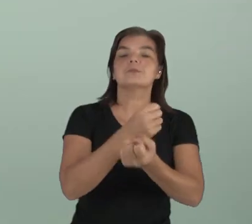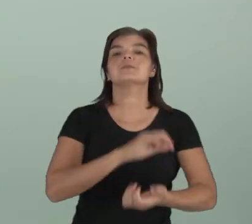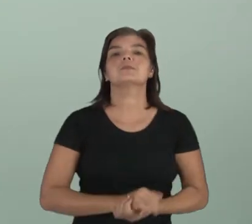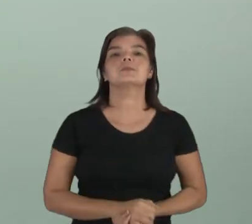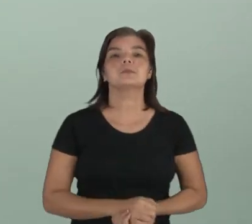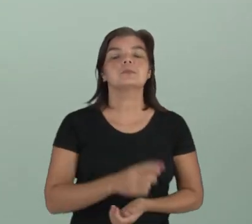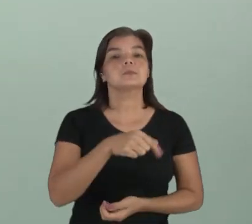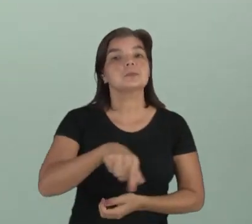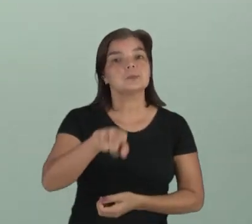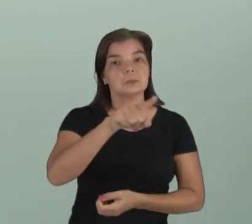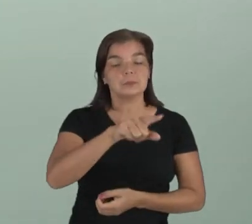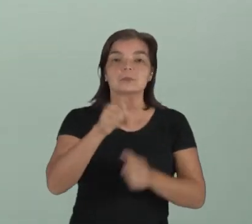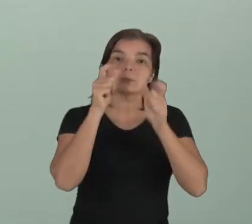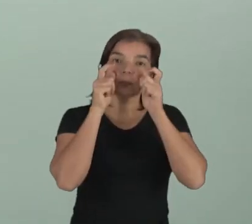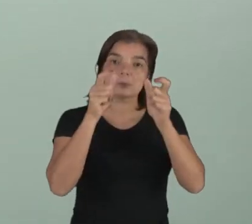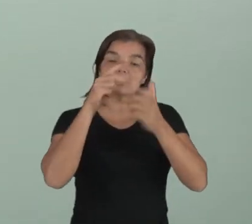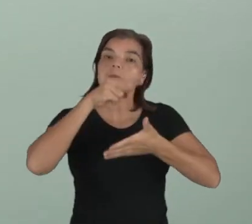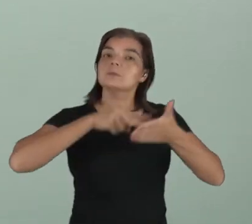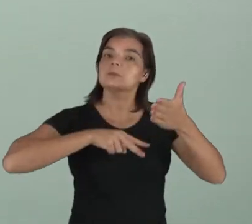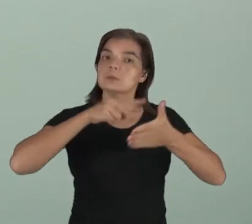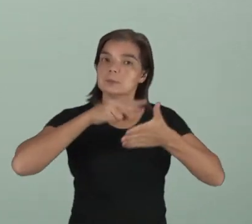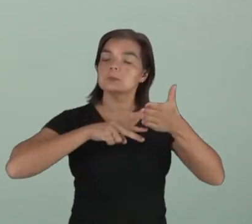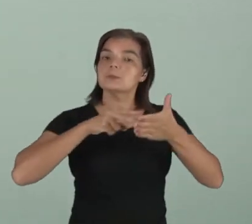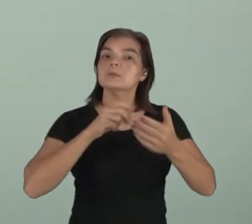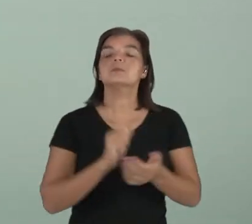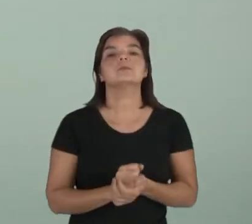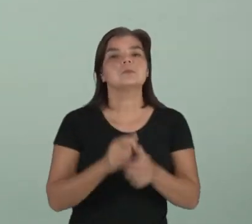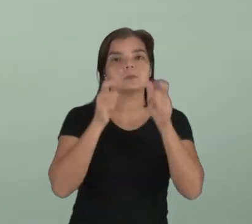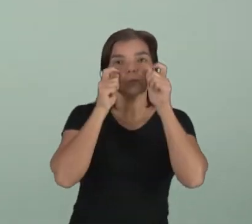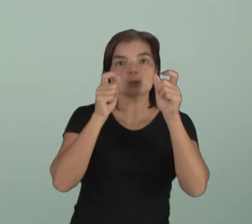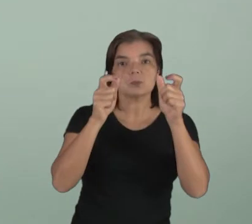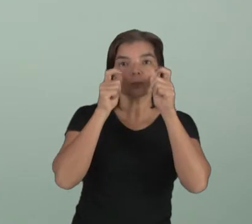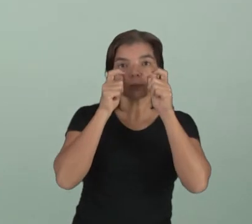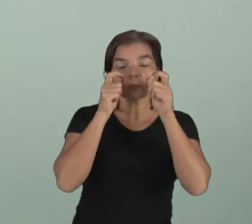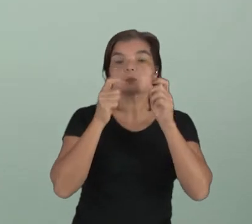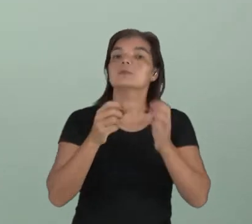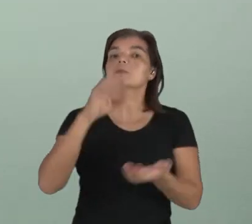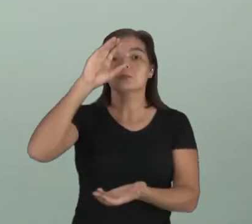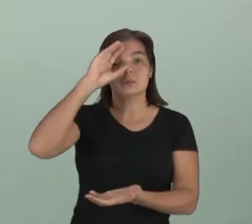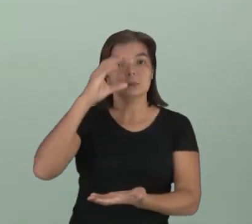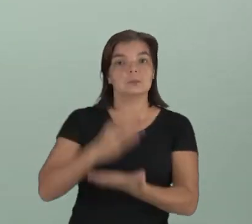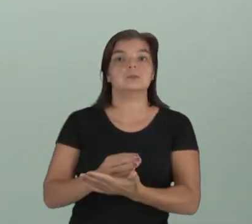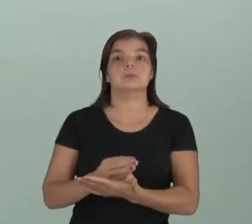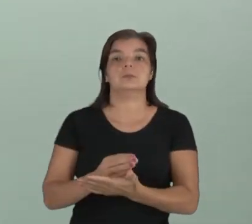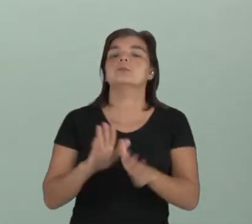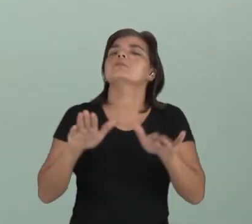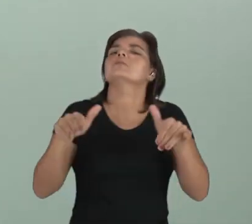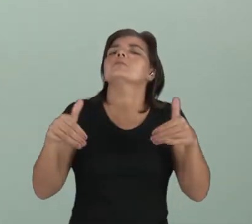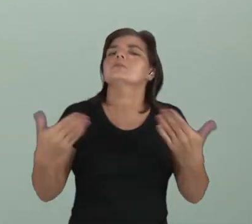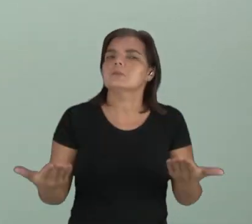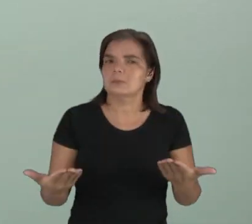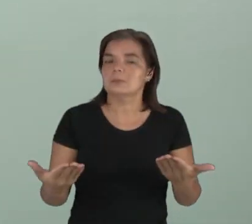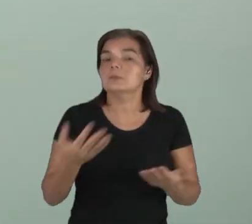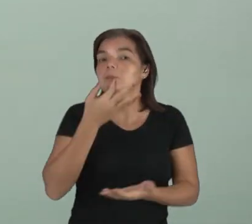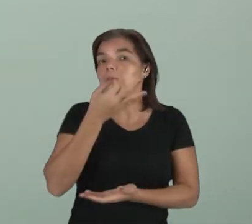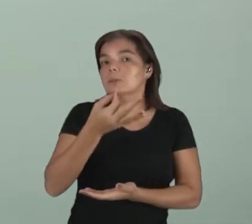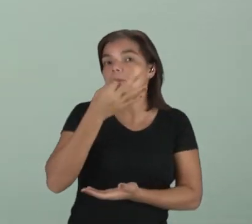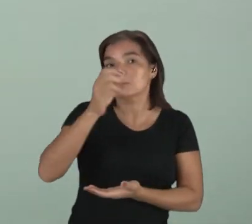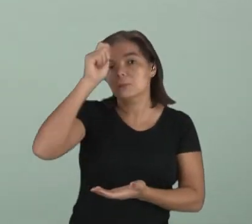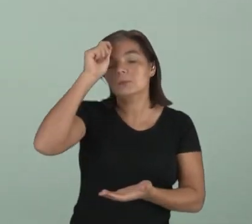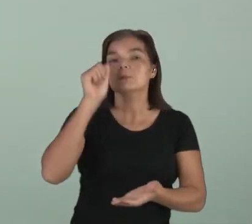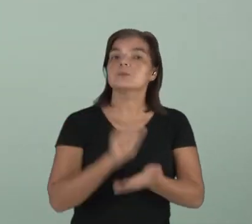Eu peço que vocês acompanhem a leitura e que observem a tese. Qual é o posicionamento